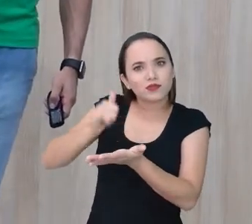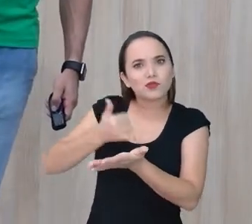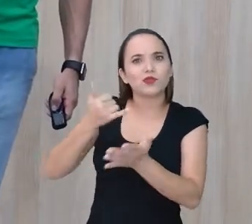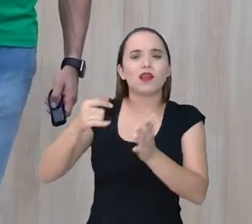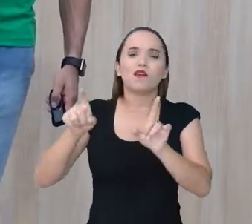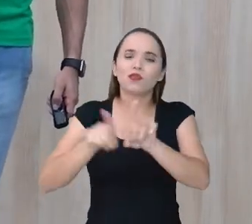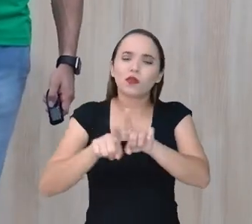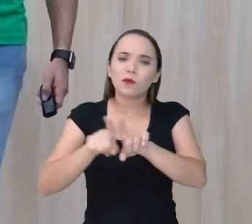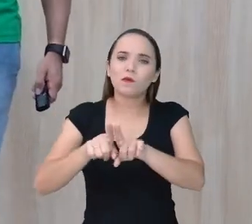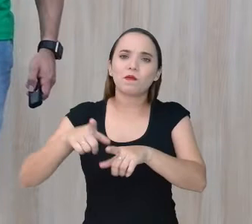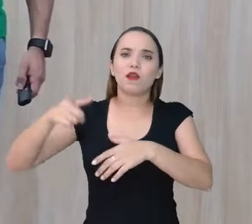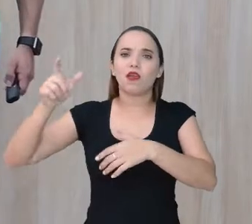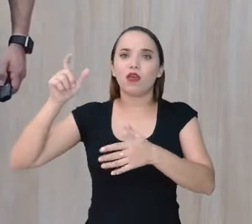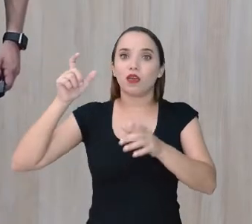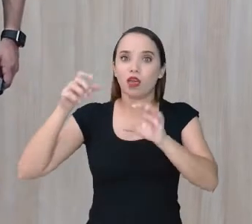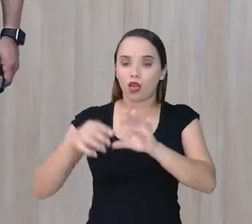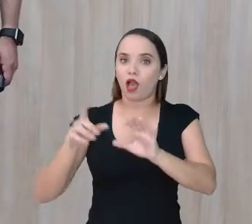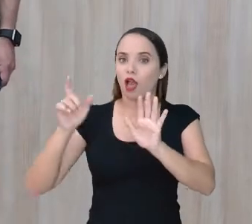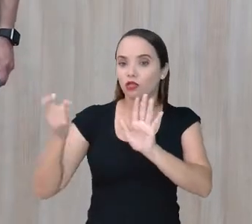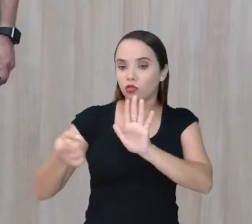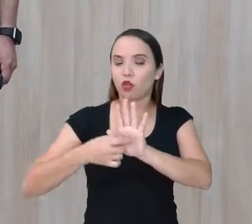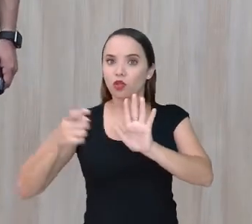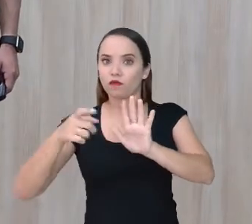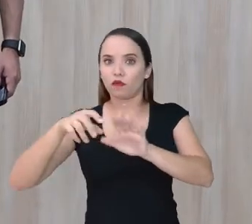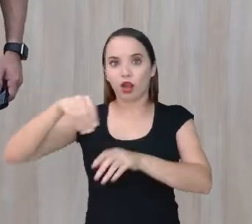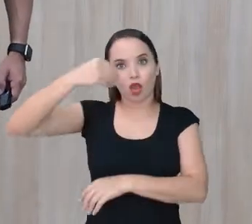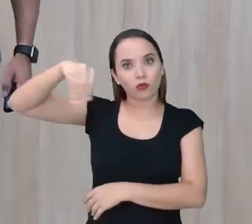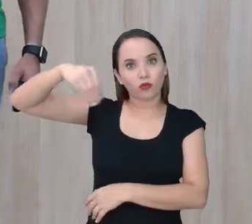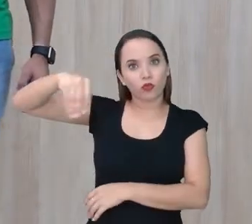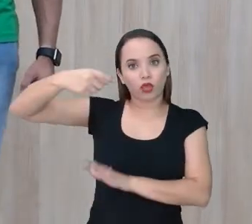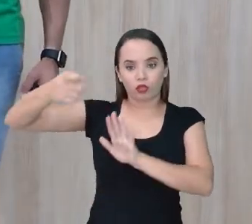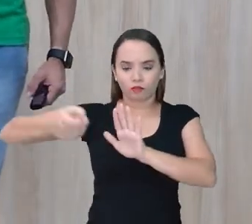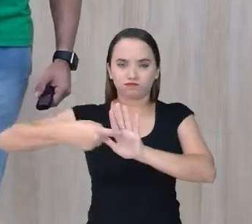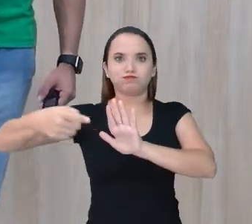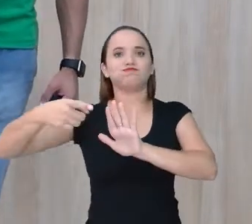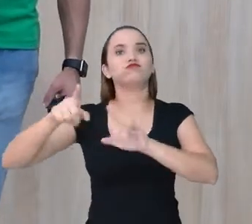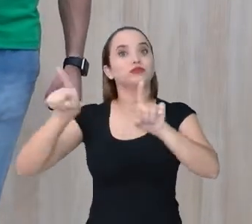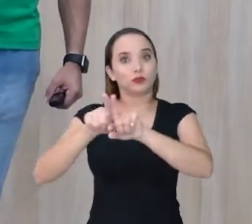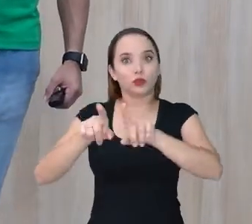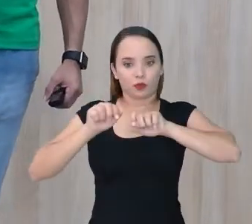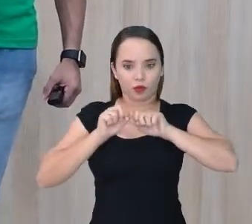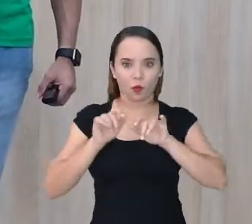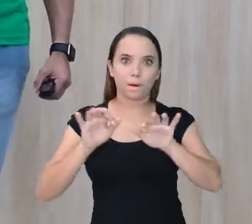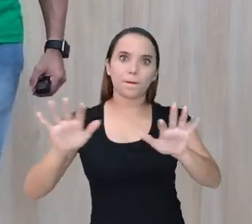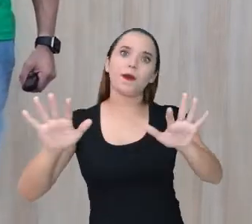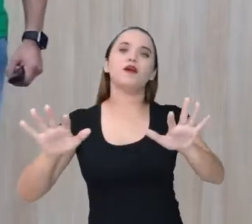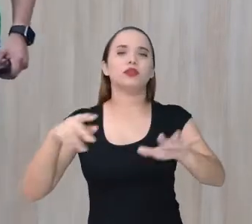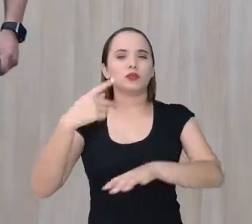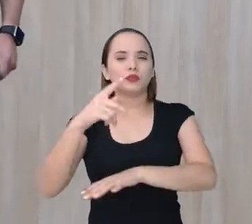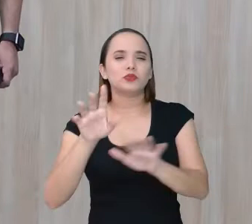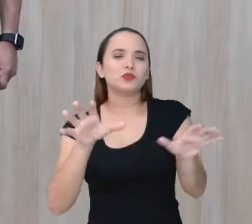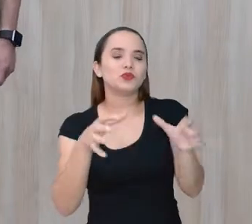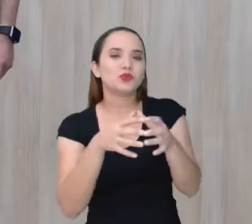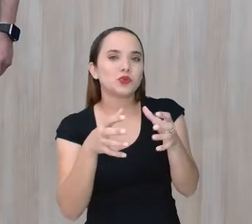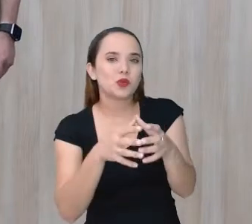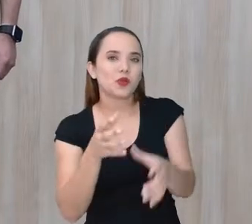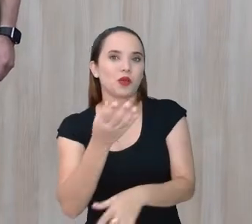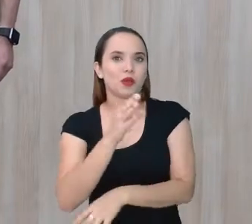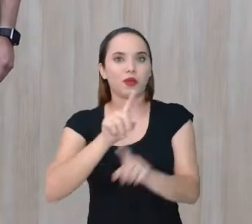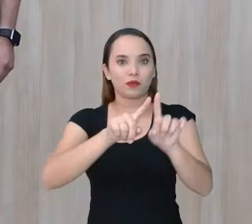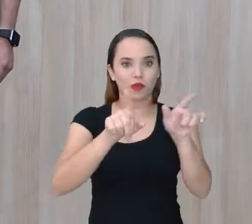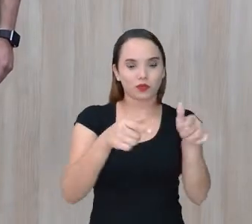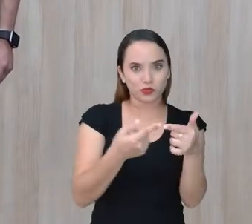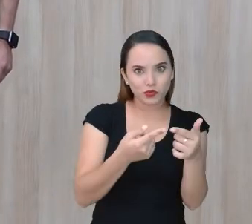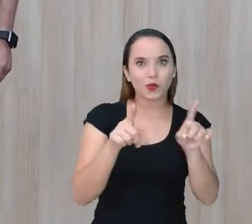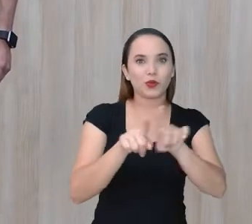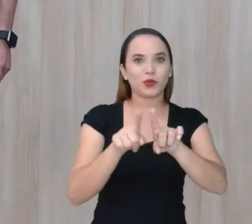certo? Ative lá as notificações, certo? Compartilhe aí o nosso canal com os seus amigos de classe, com os seus amigos